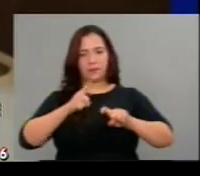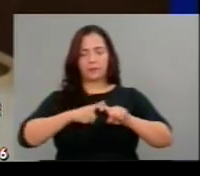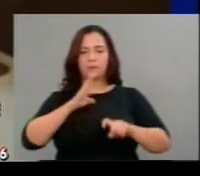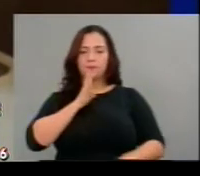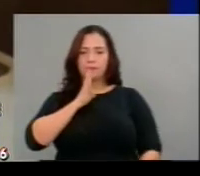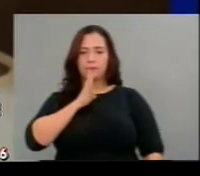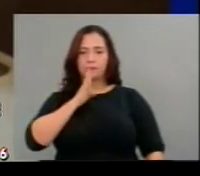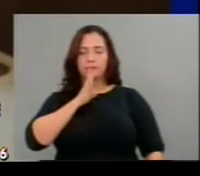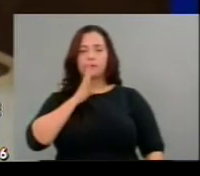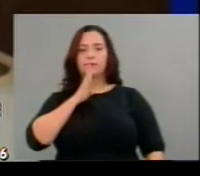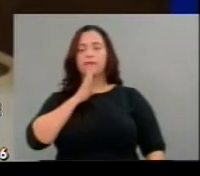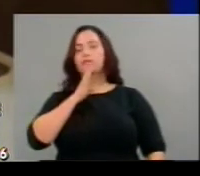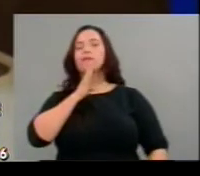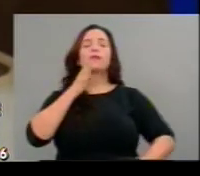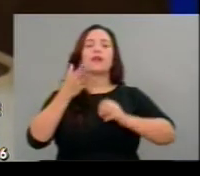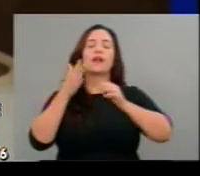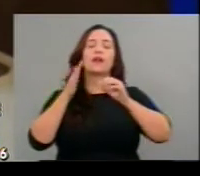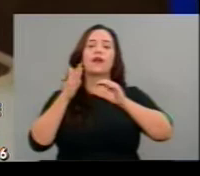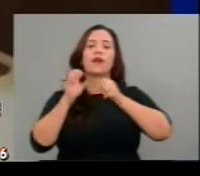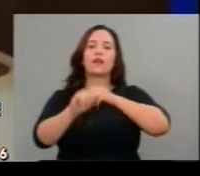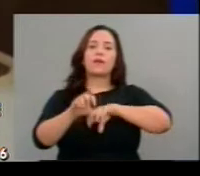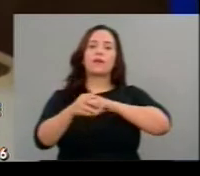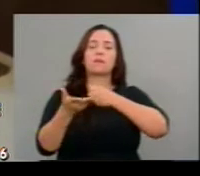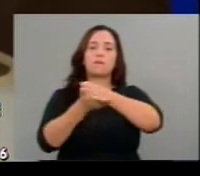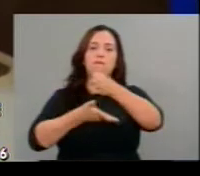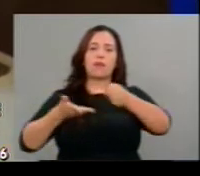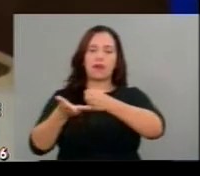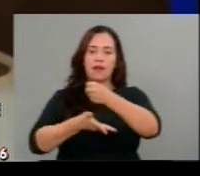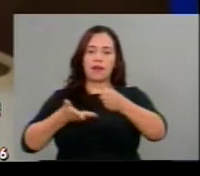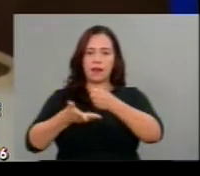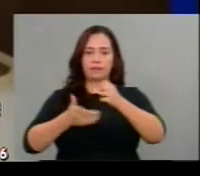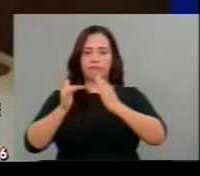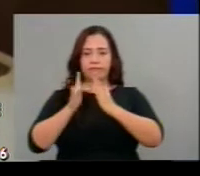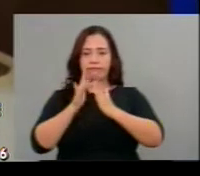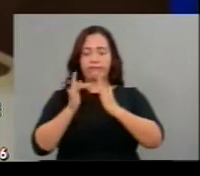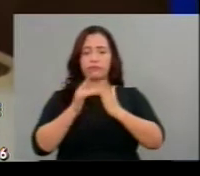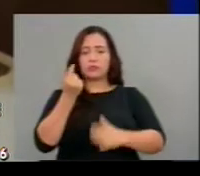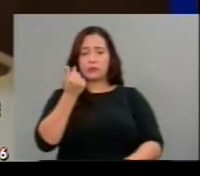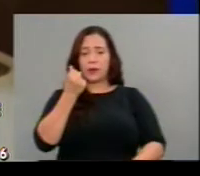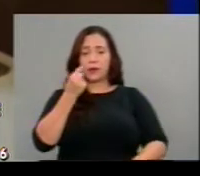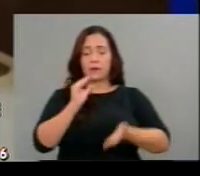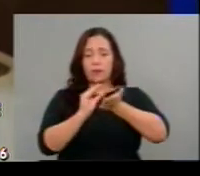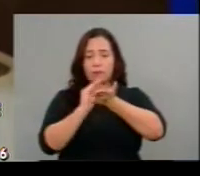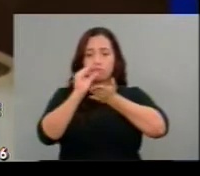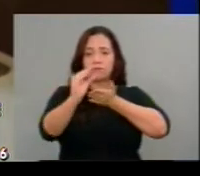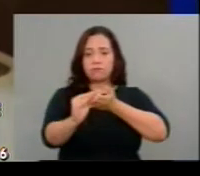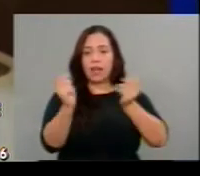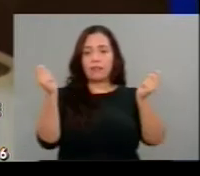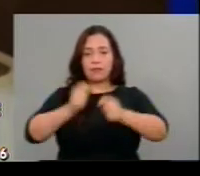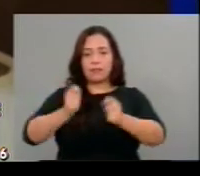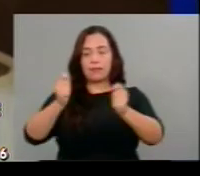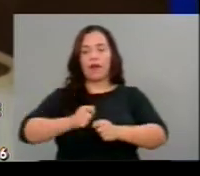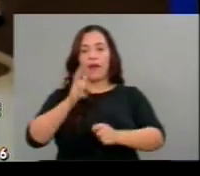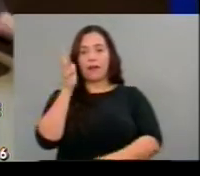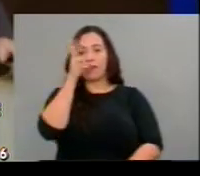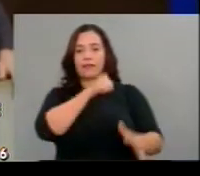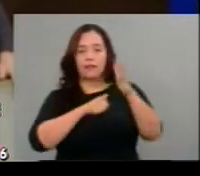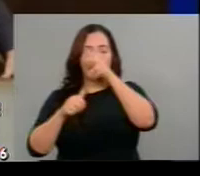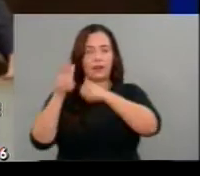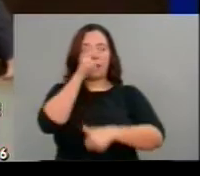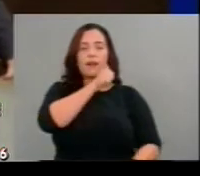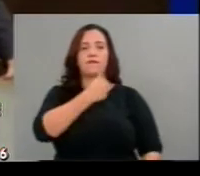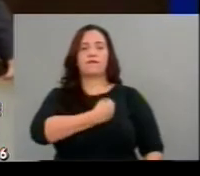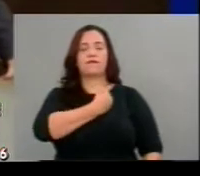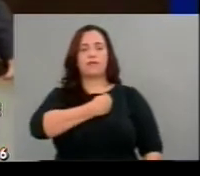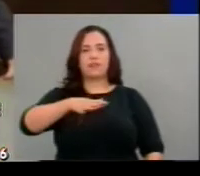na medicina sanitária, com pouco dinheiro você cria, inclusive, uma repercussão muito grande na vida das